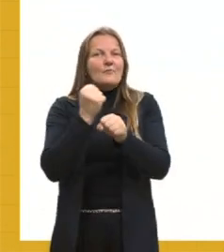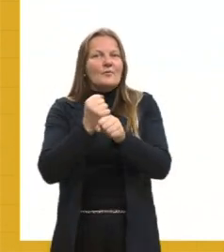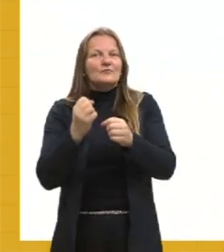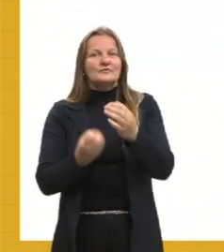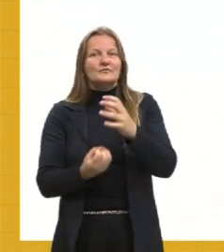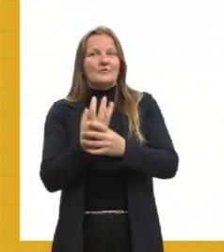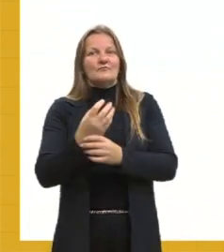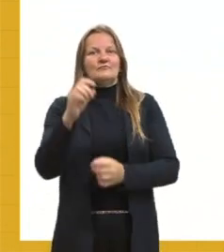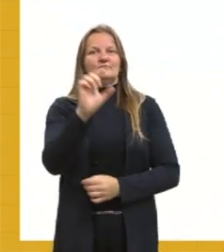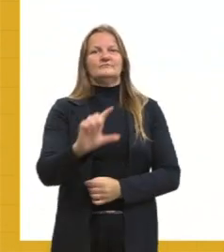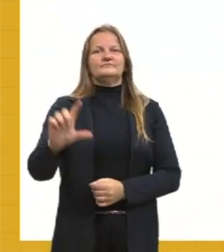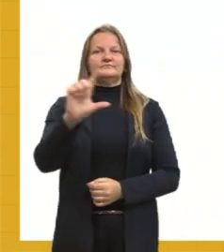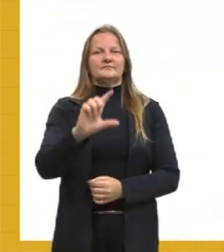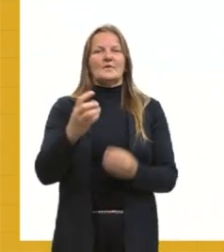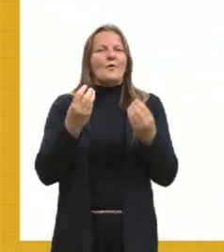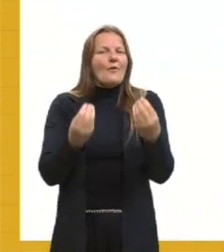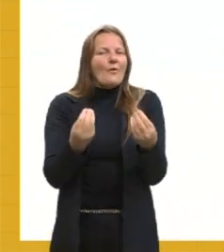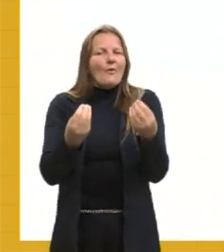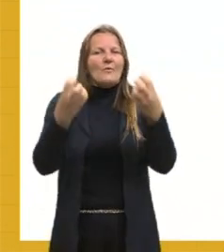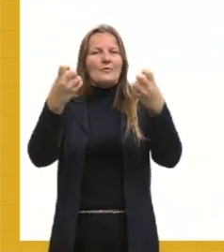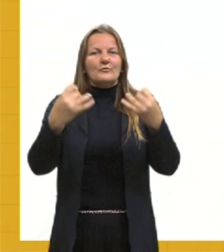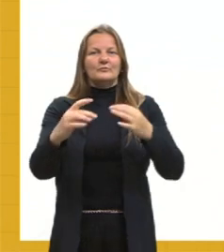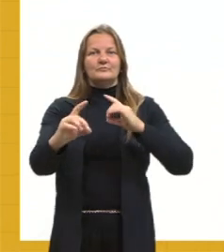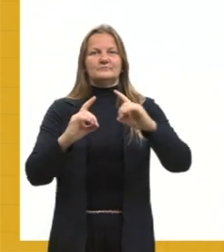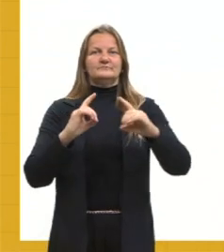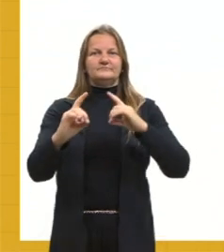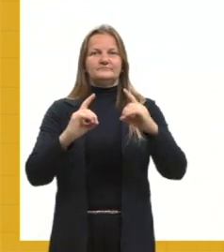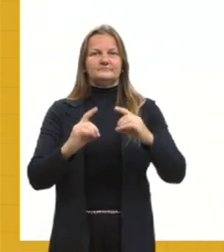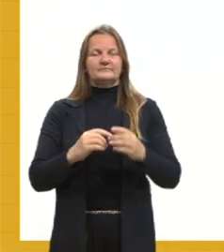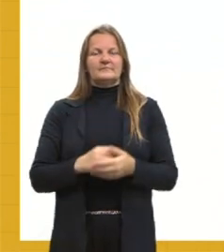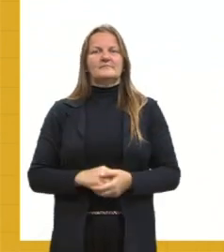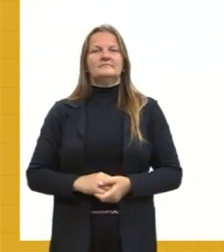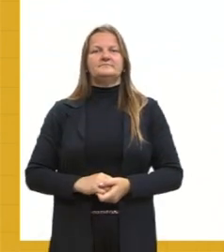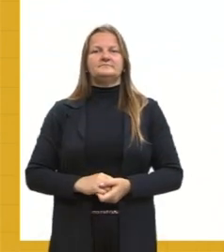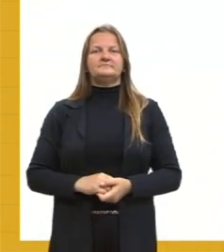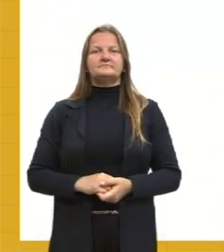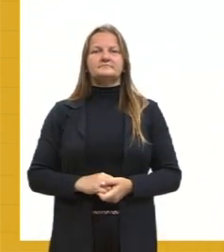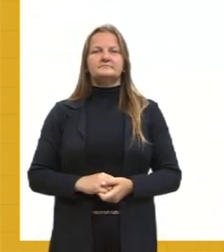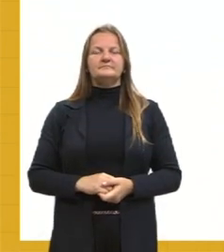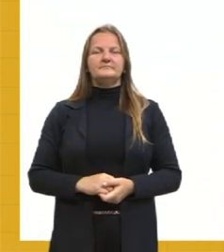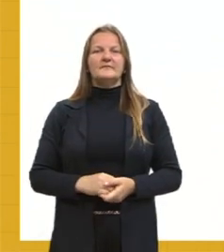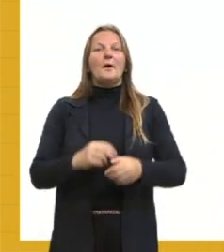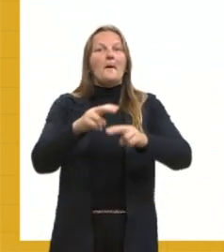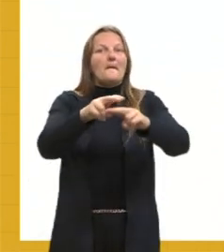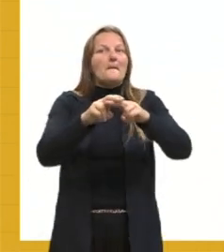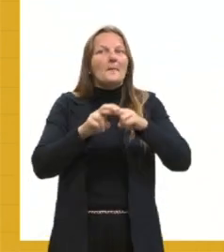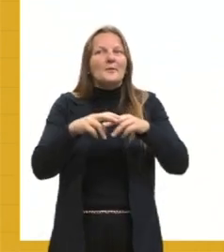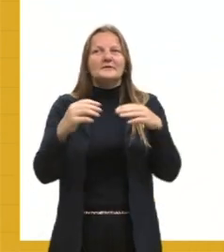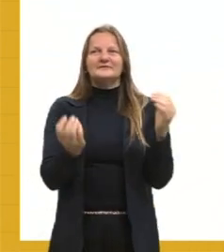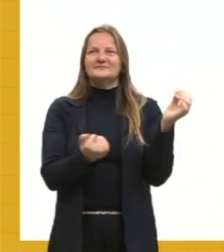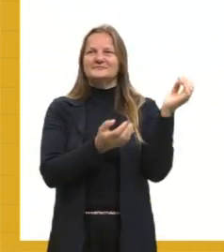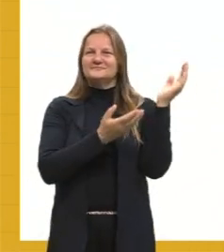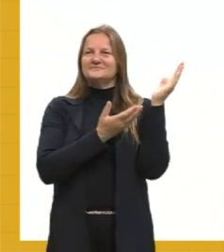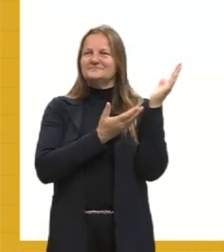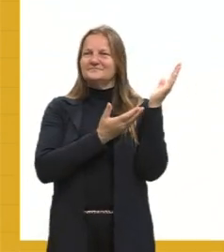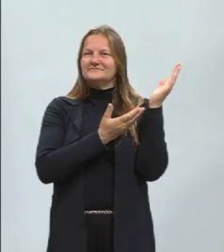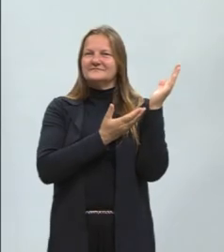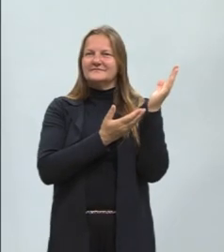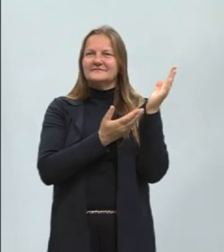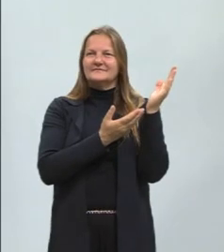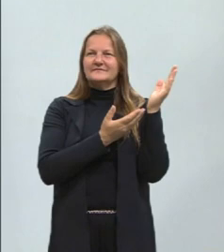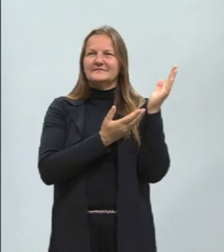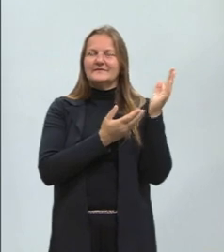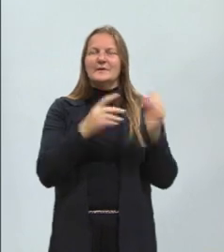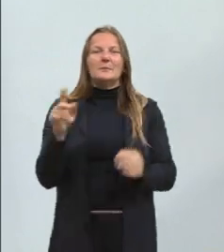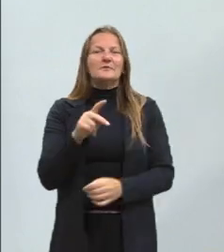essas interferências vão dialogar dentro de uma obra literária E para isso eu fui buscar lá com ajuda do